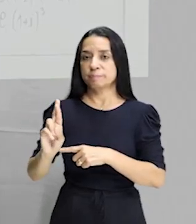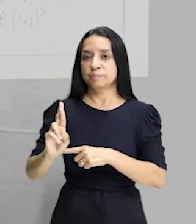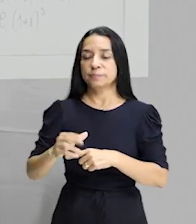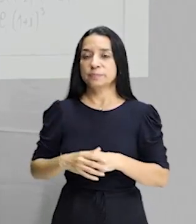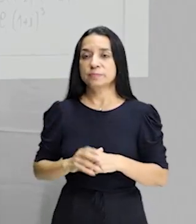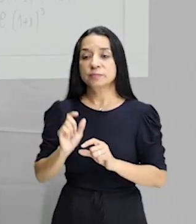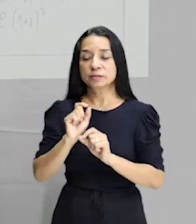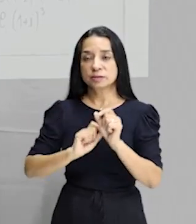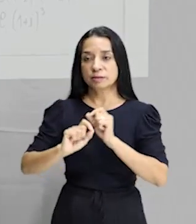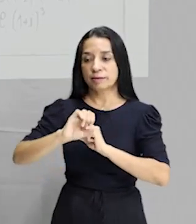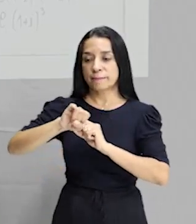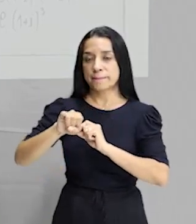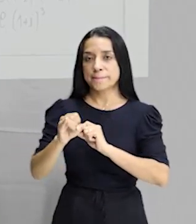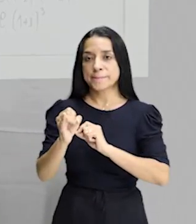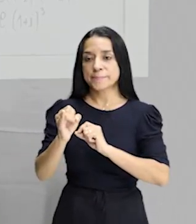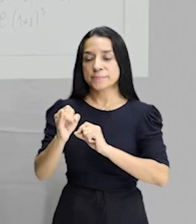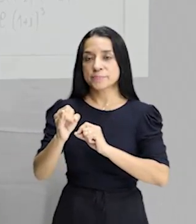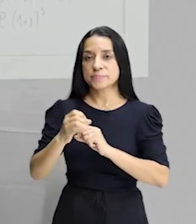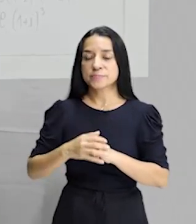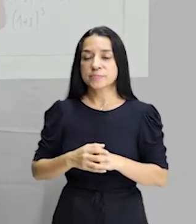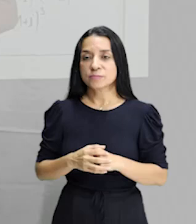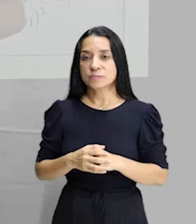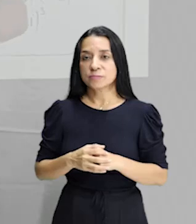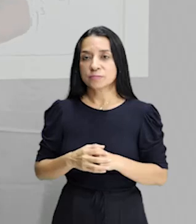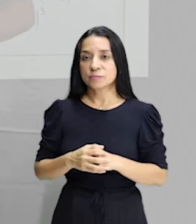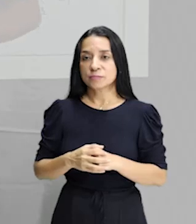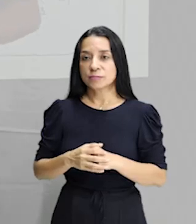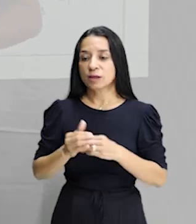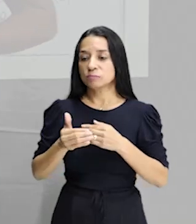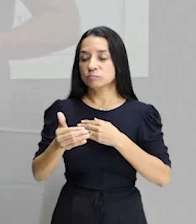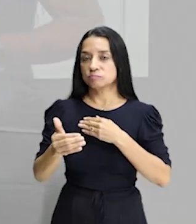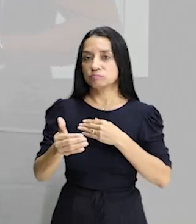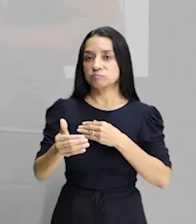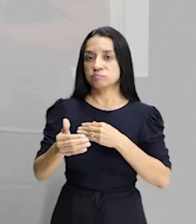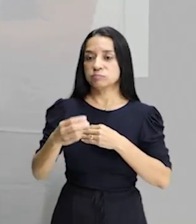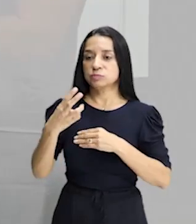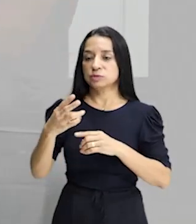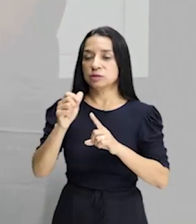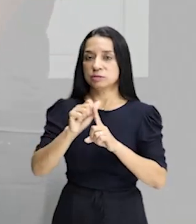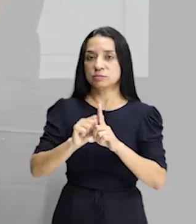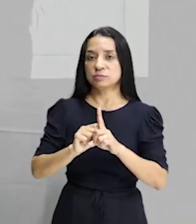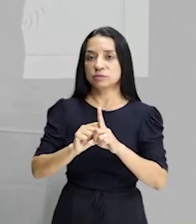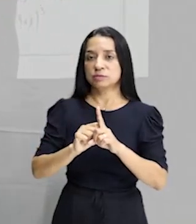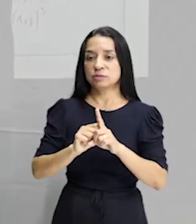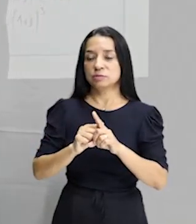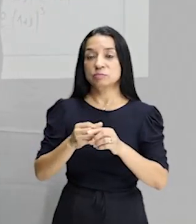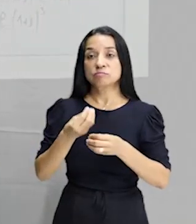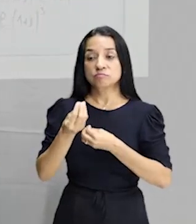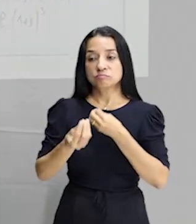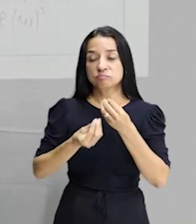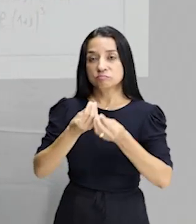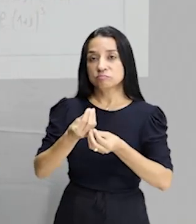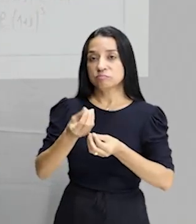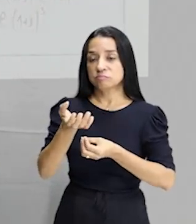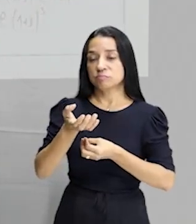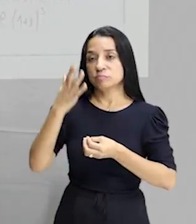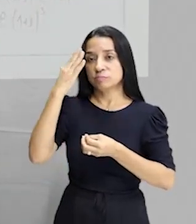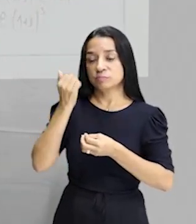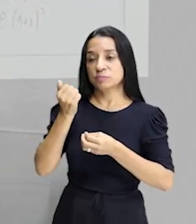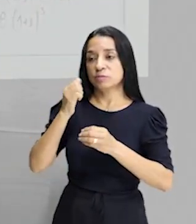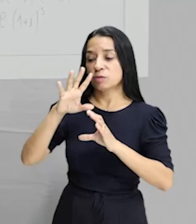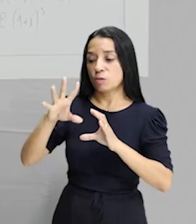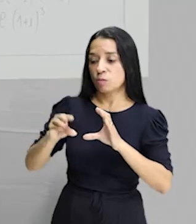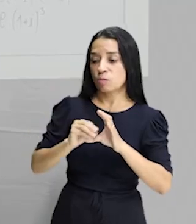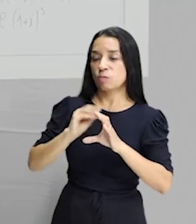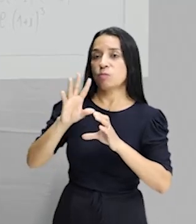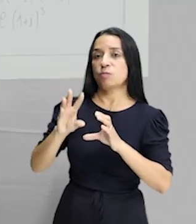isso aí é o juros não é isso durante esses três meses como ele quer saber o montante né o